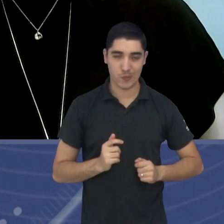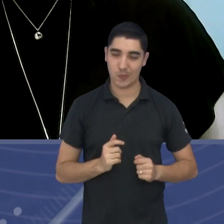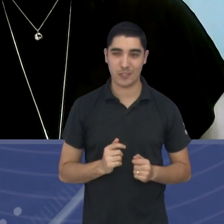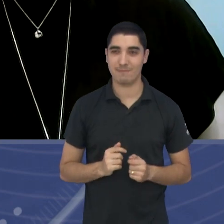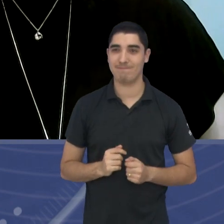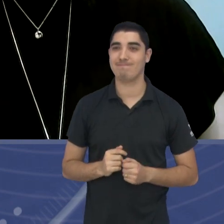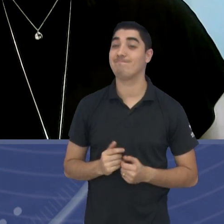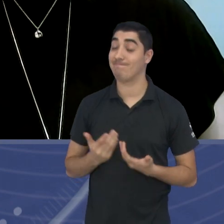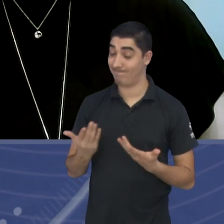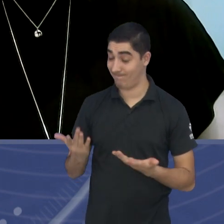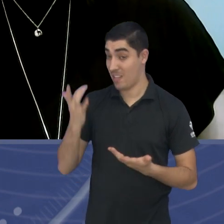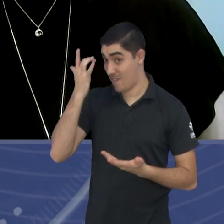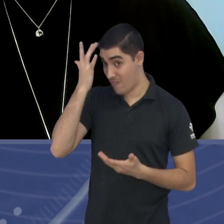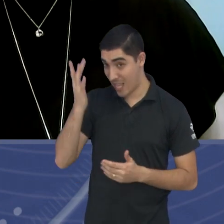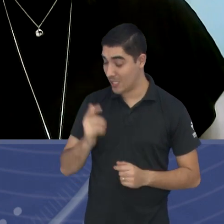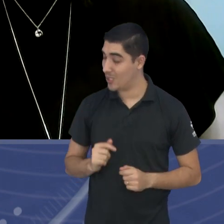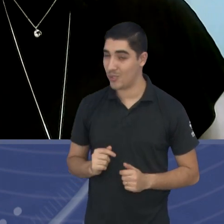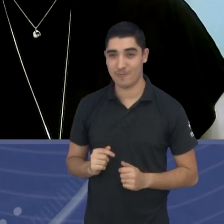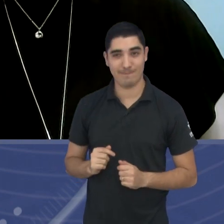é fácil.